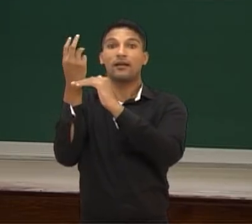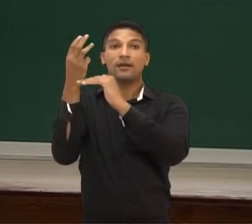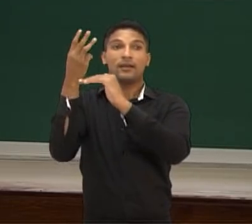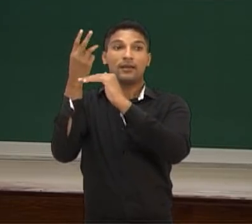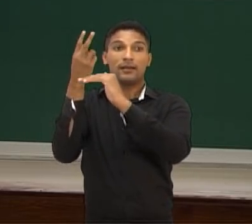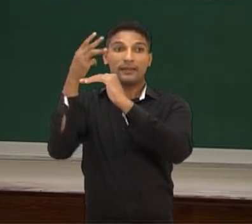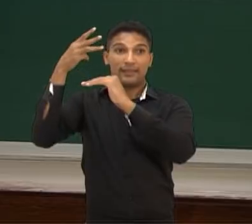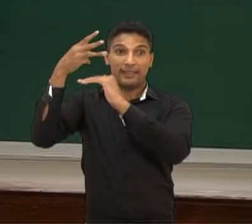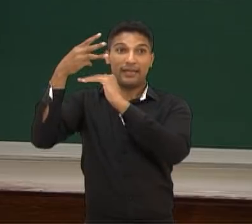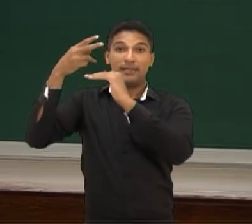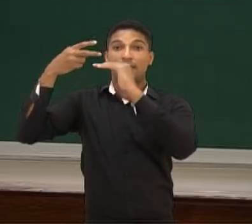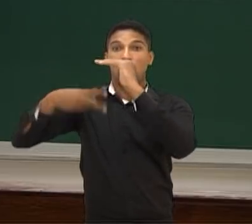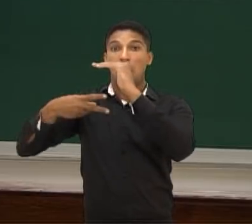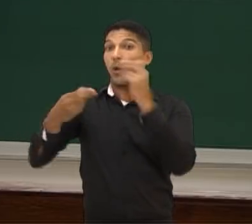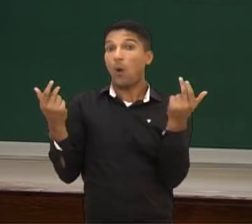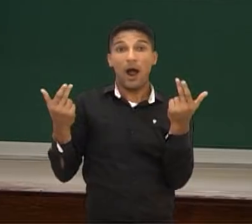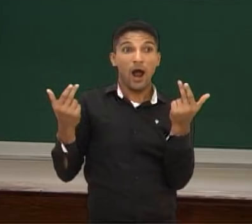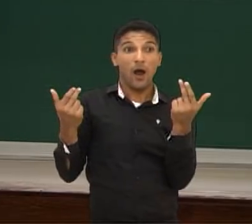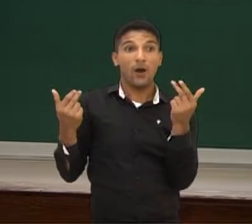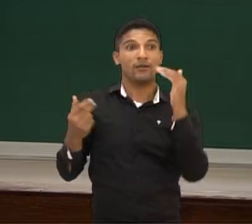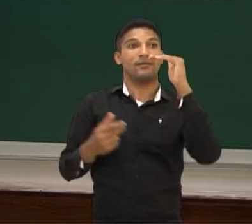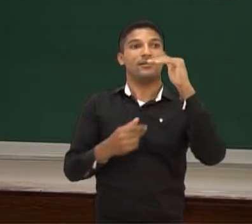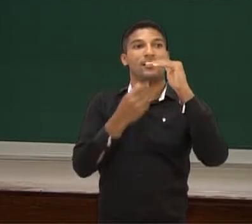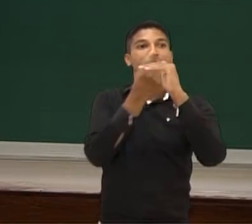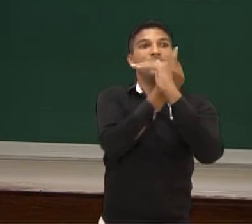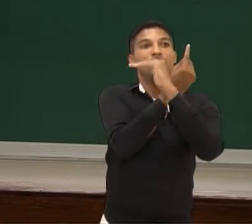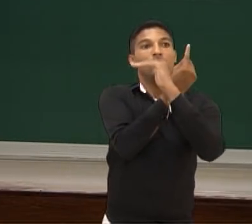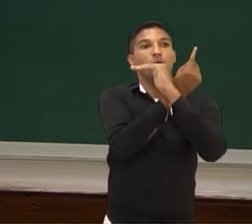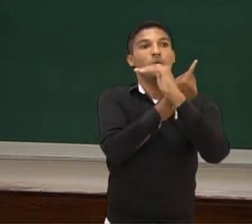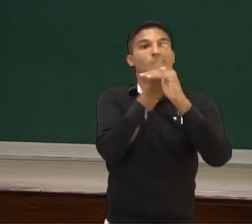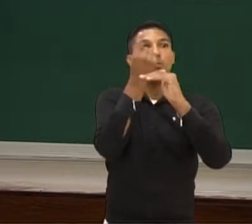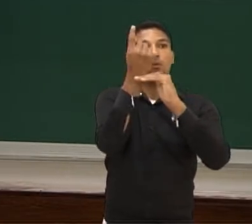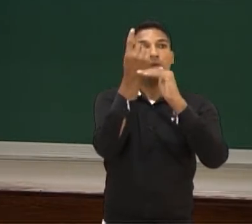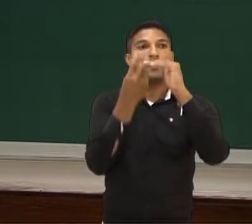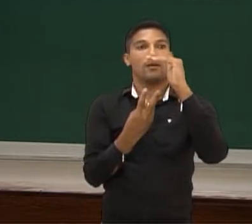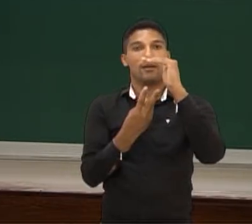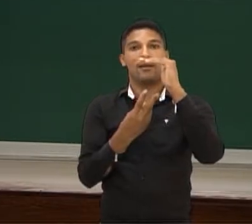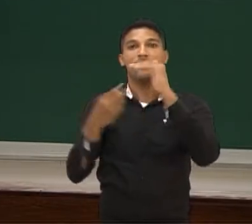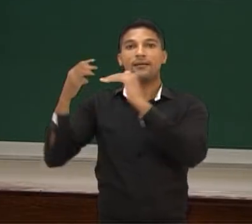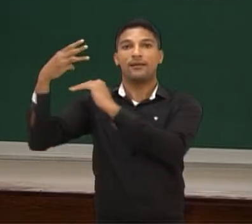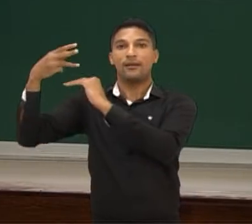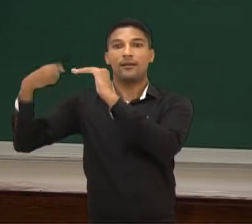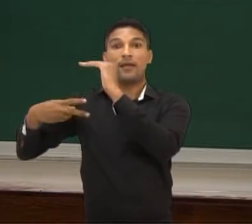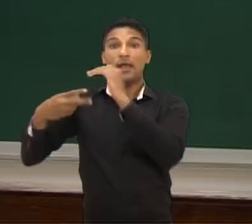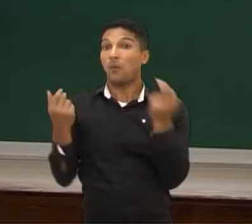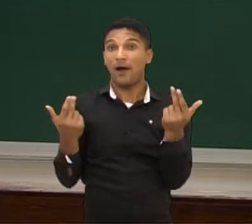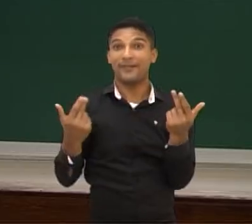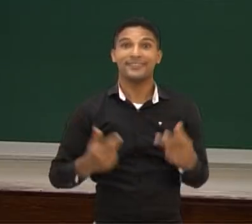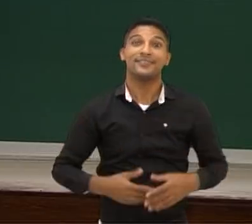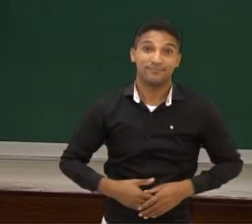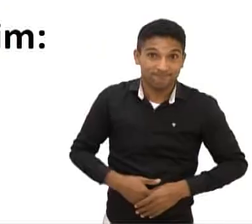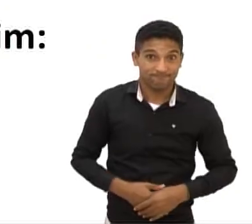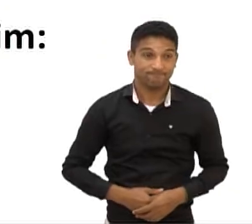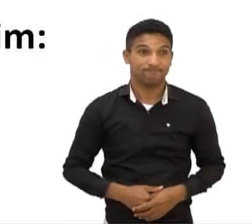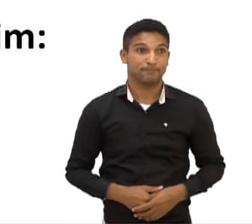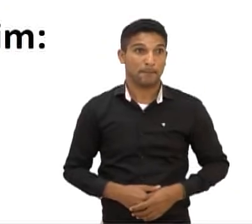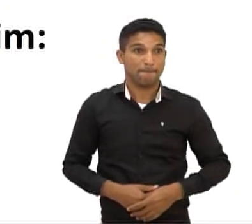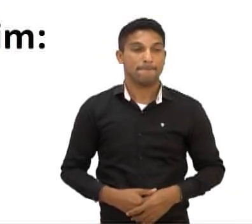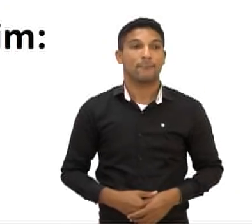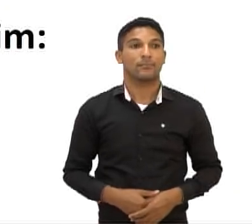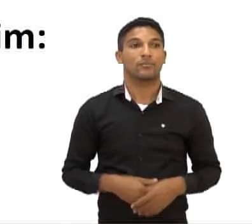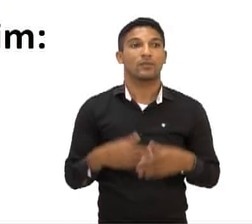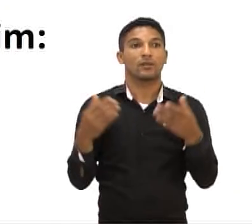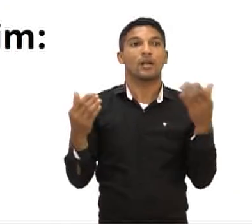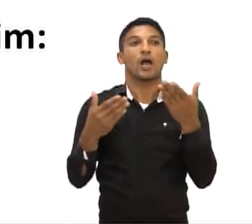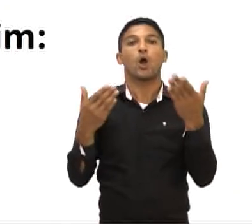De um total de quê? De 2 partes que eu dividi cada copo, ok? Agora, aqui, qual que é a parte inteira